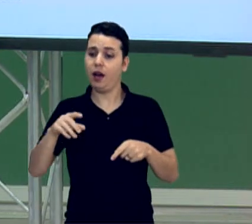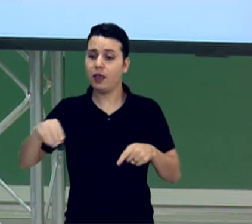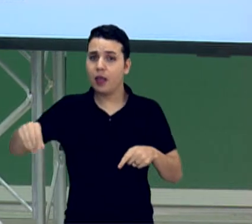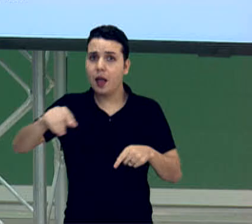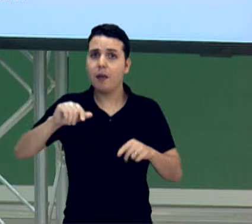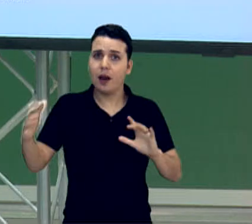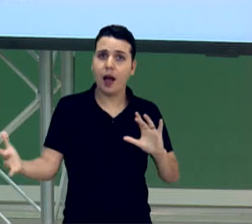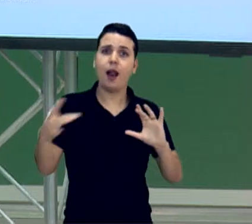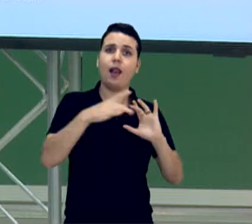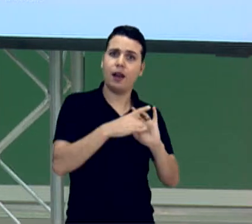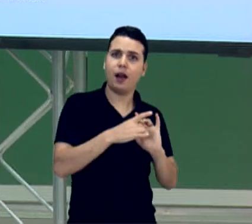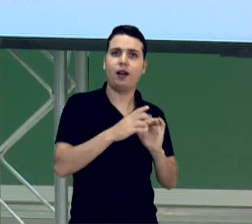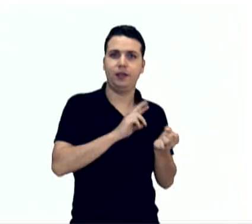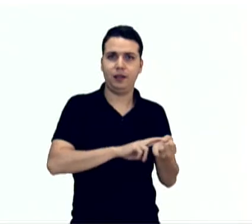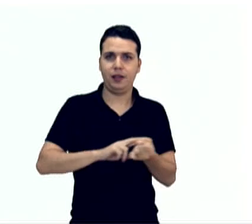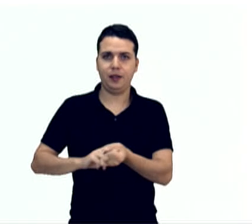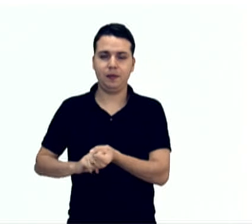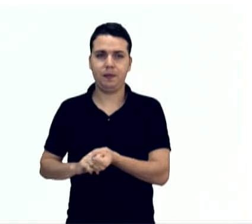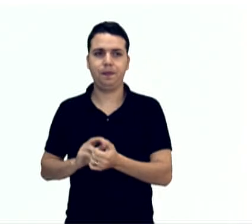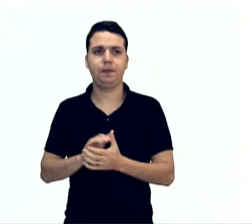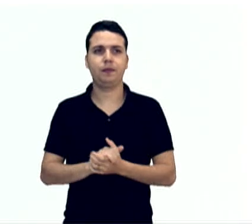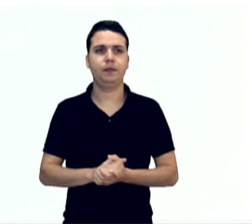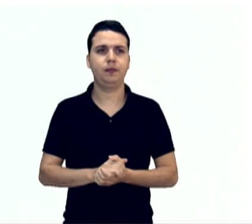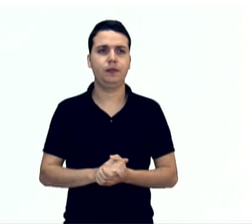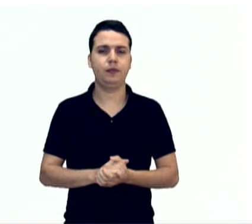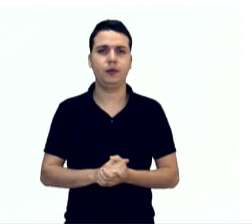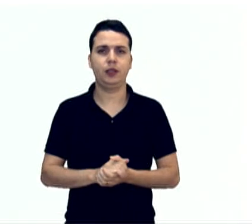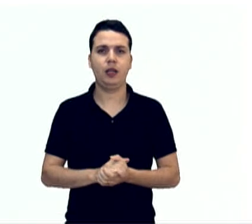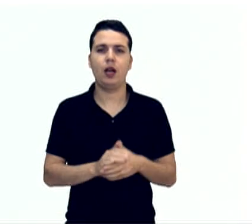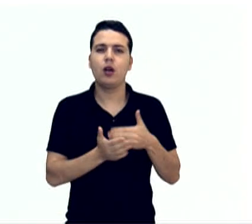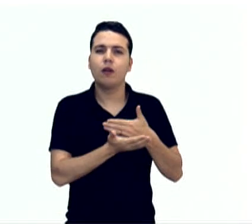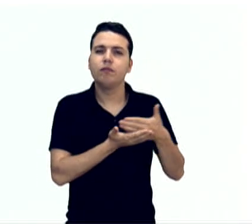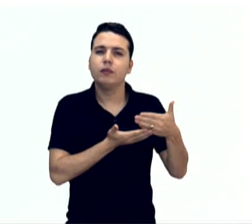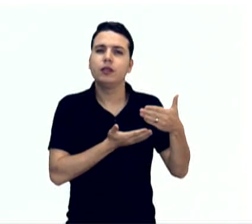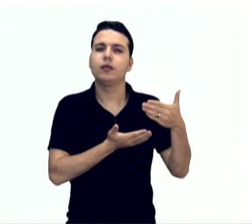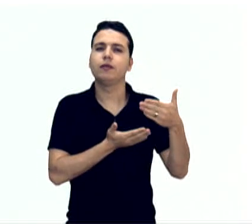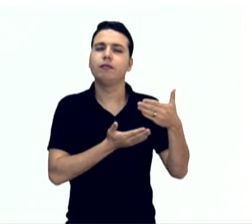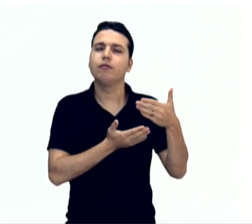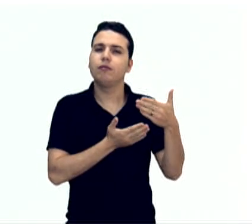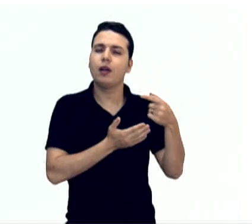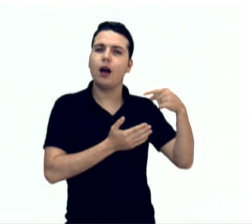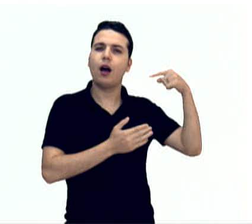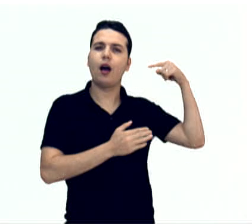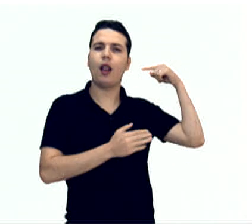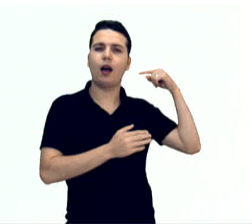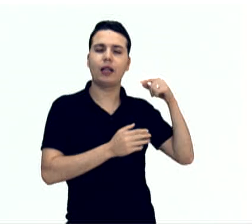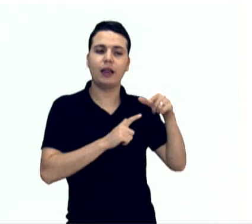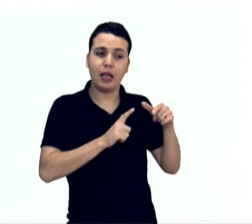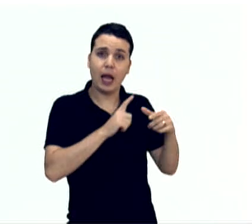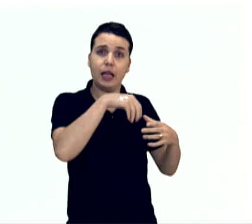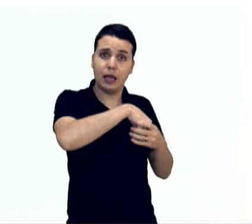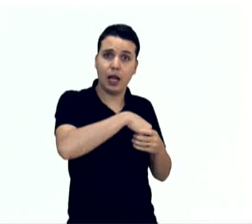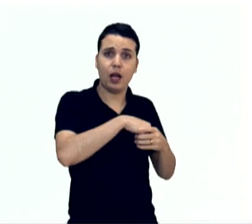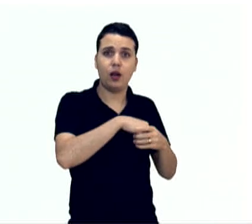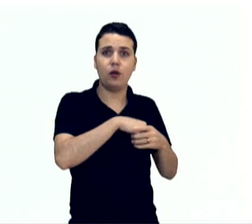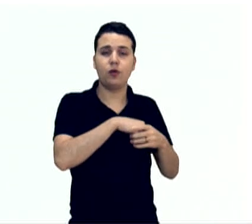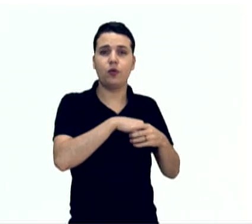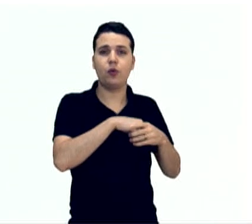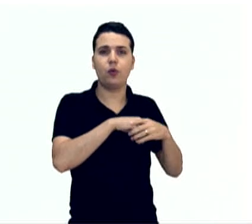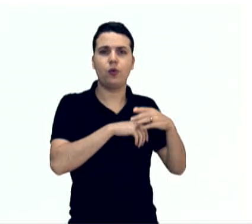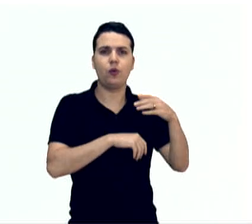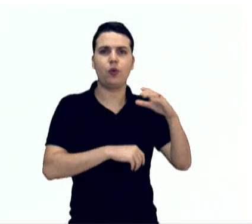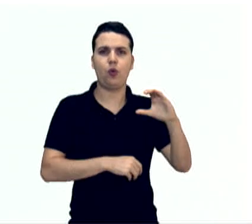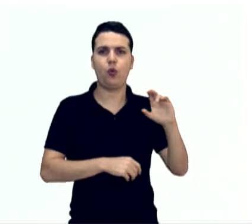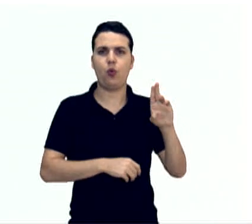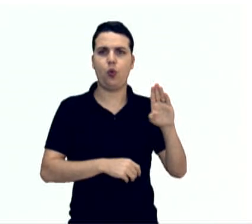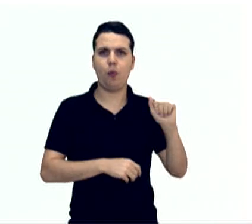ritmo, vamos entender. Apesar de ter raízes em Cuba, a salsa surgiu em Nova York na década de